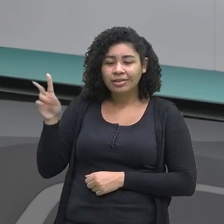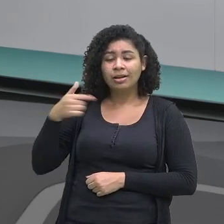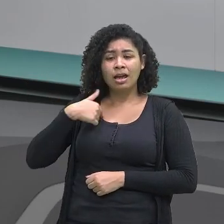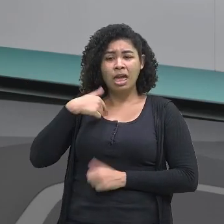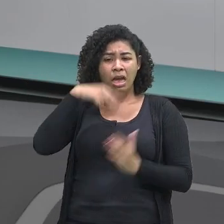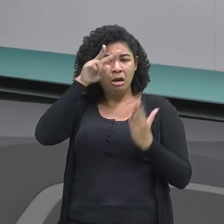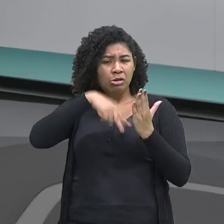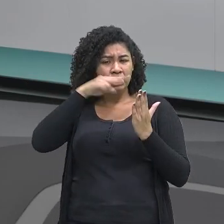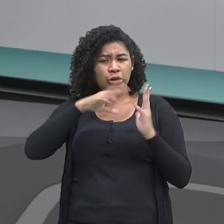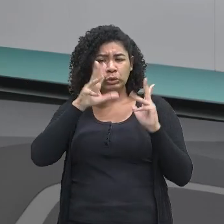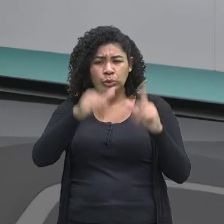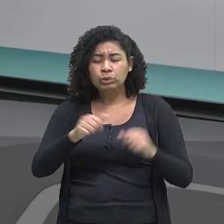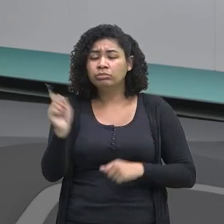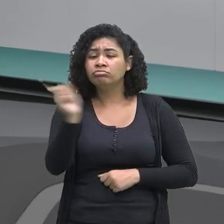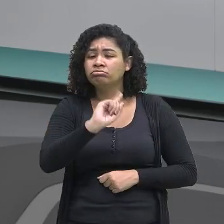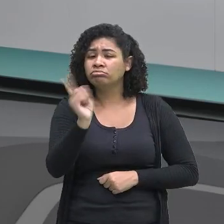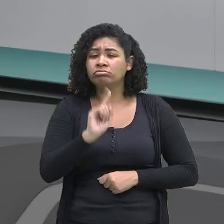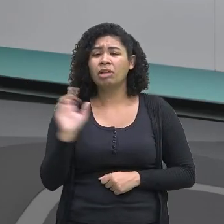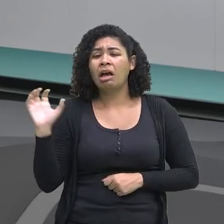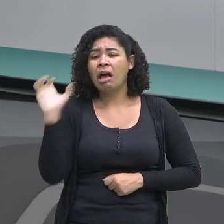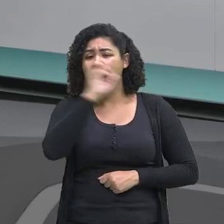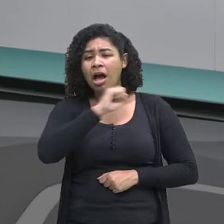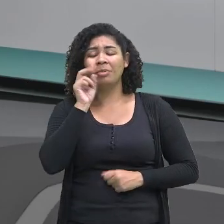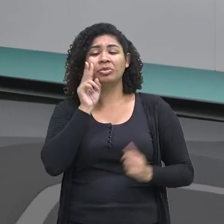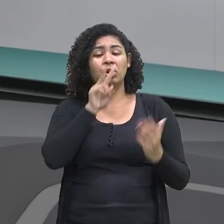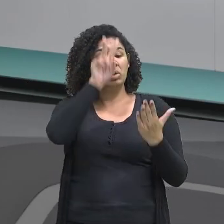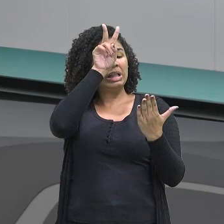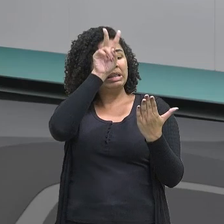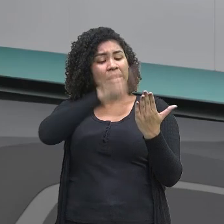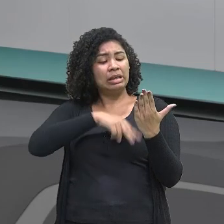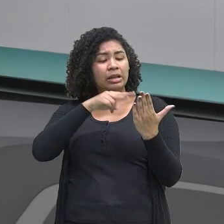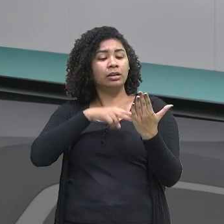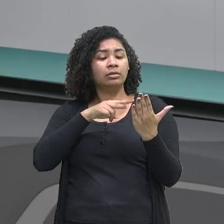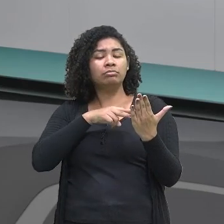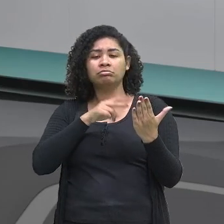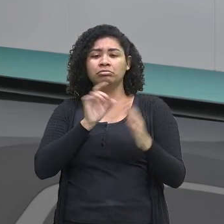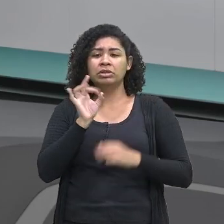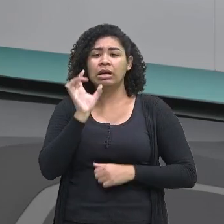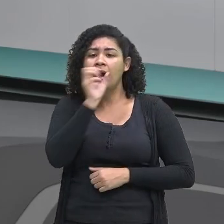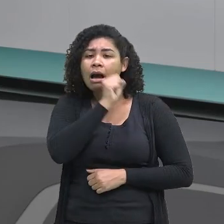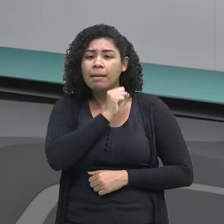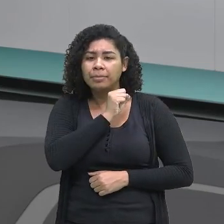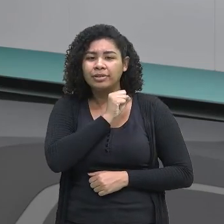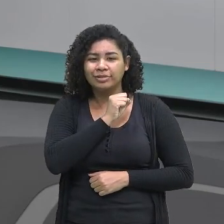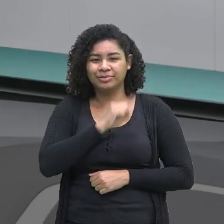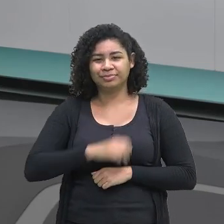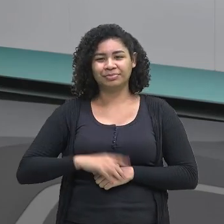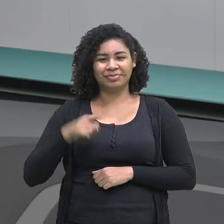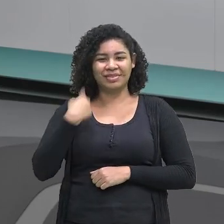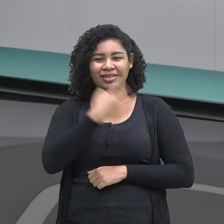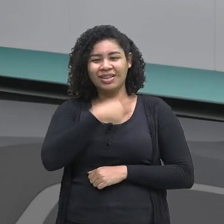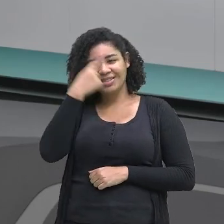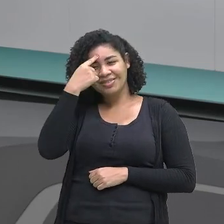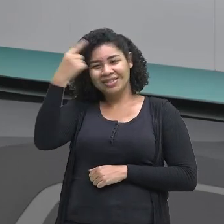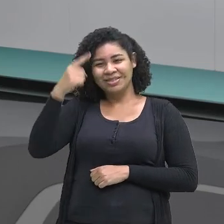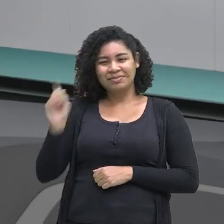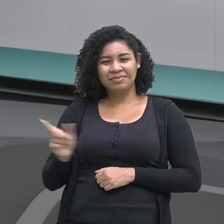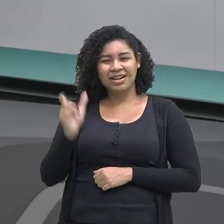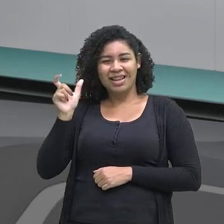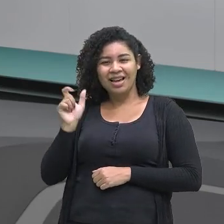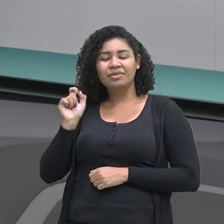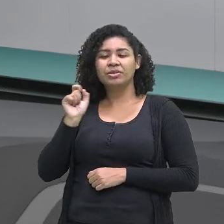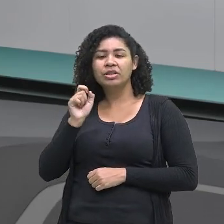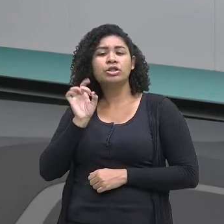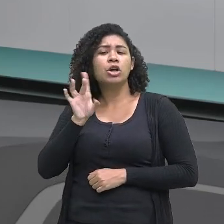uma escaneada, como a gente fala em português, né? A gente inventou essa palavra aqui no Brasil para dizer que a gente passa